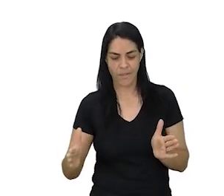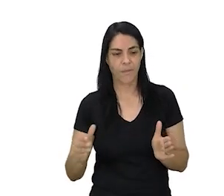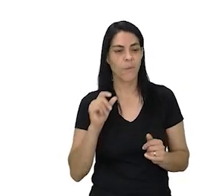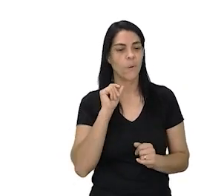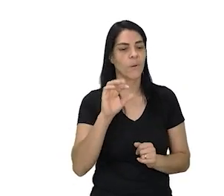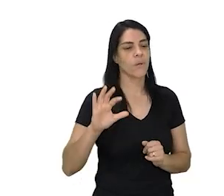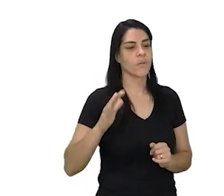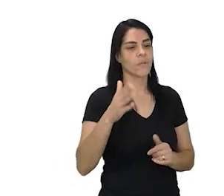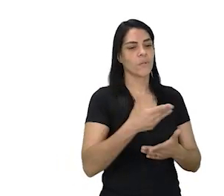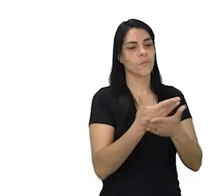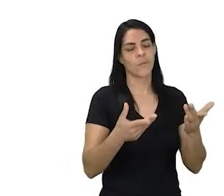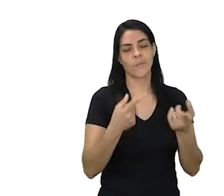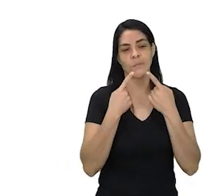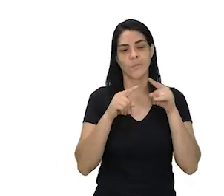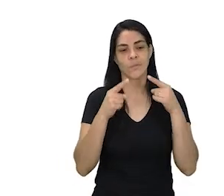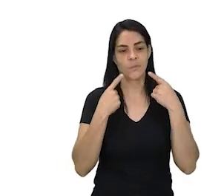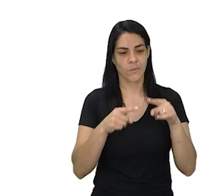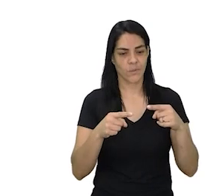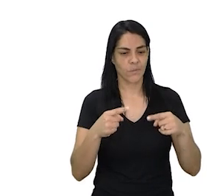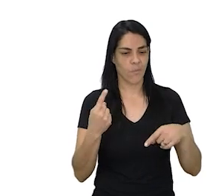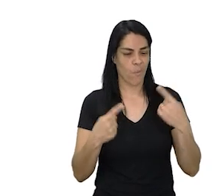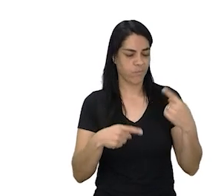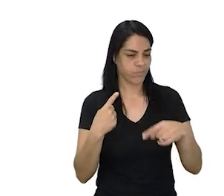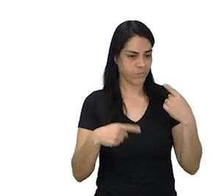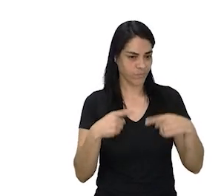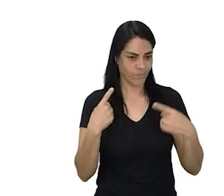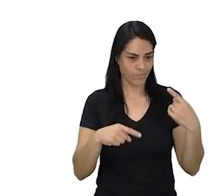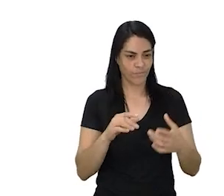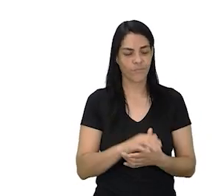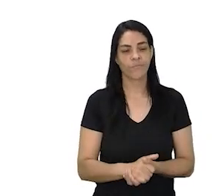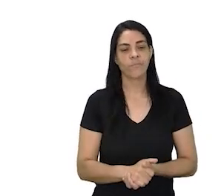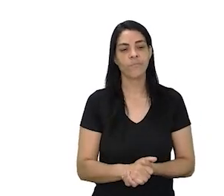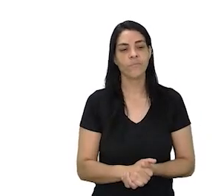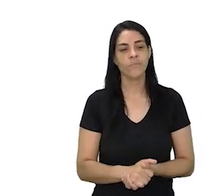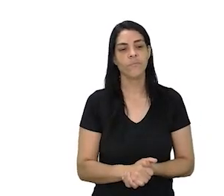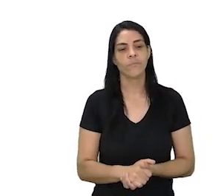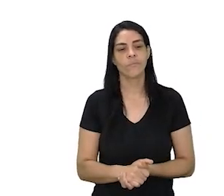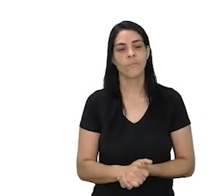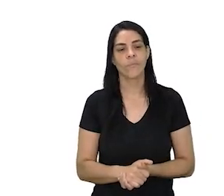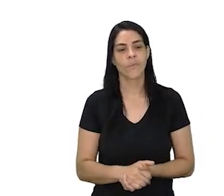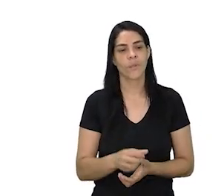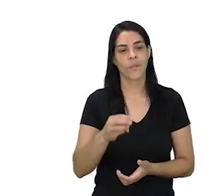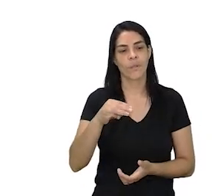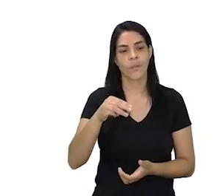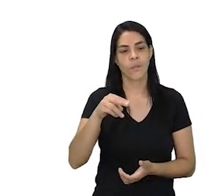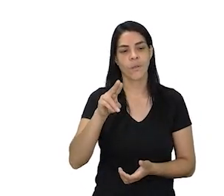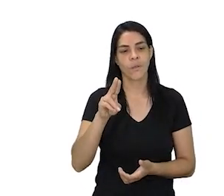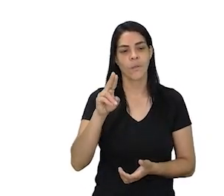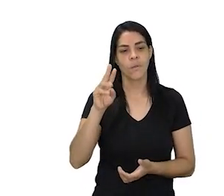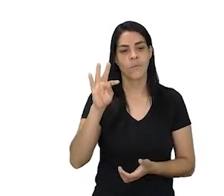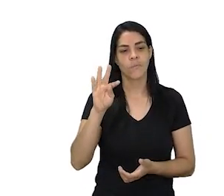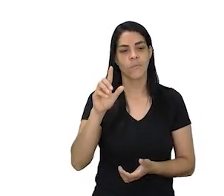nós já discutimos esse conceito de multiletramentos, né? Então, não é uma